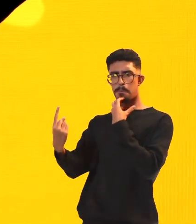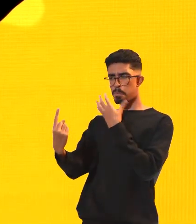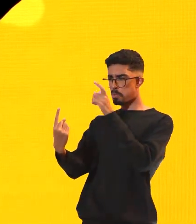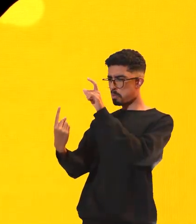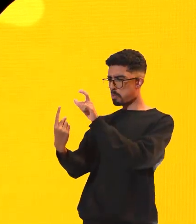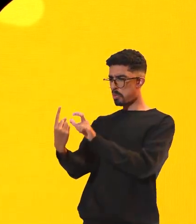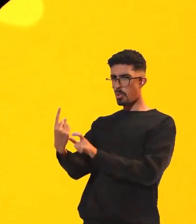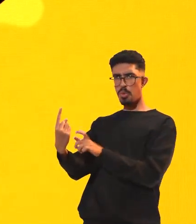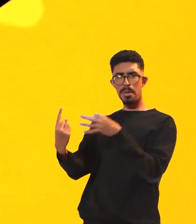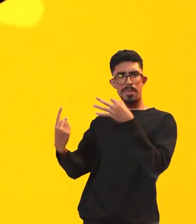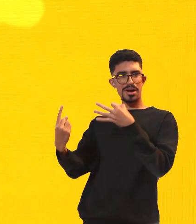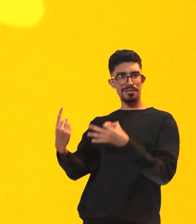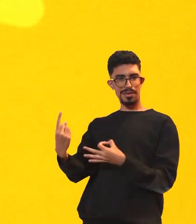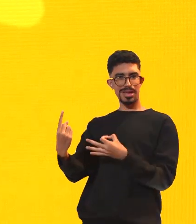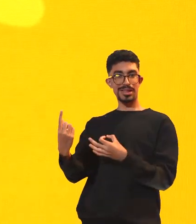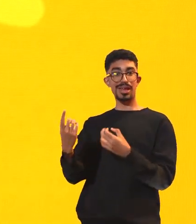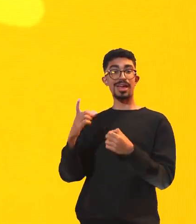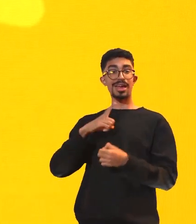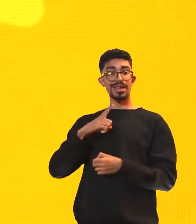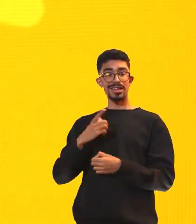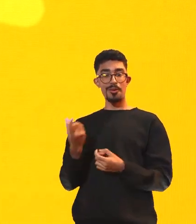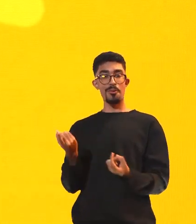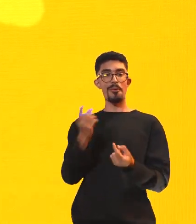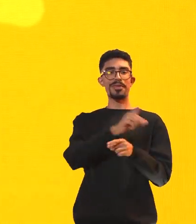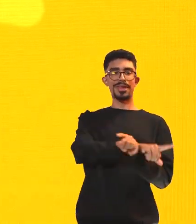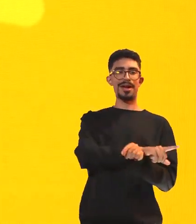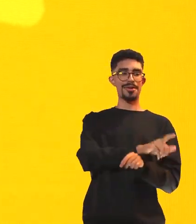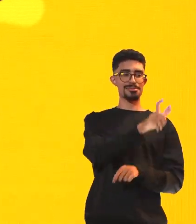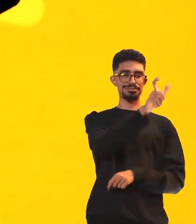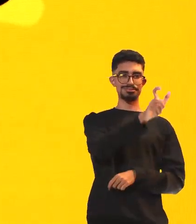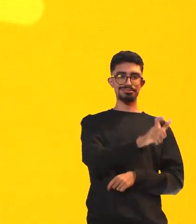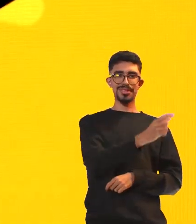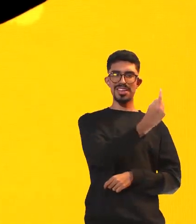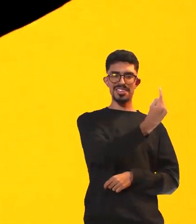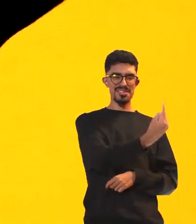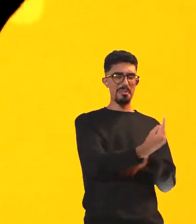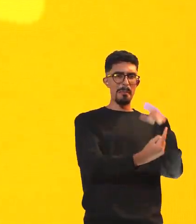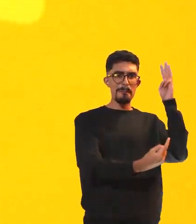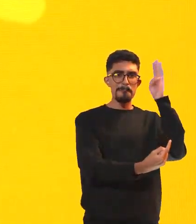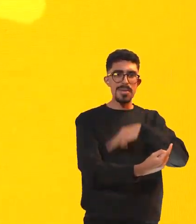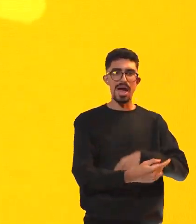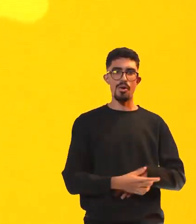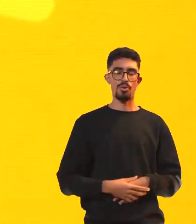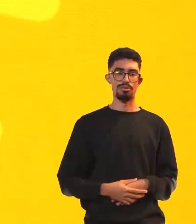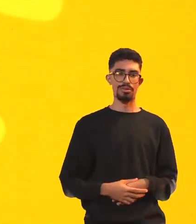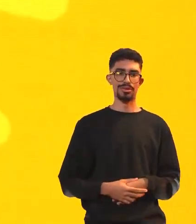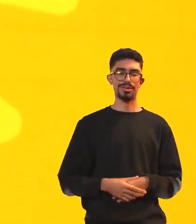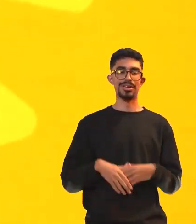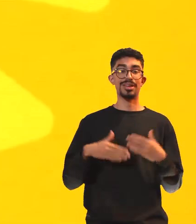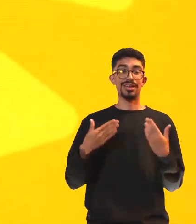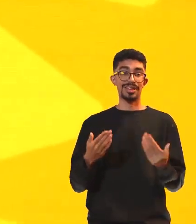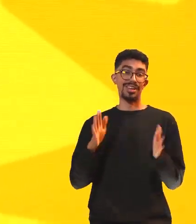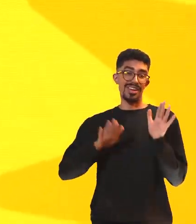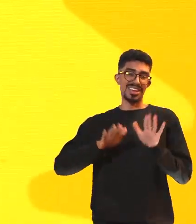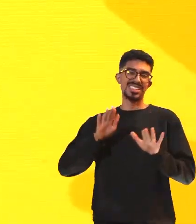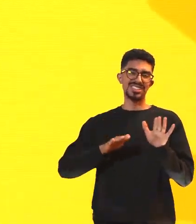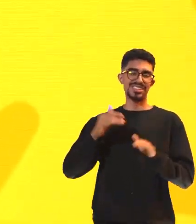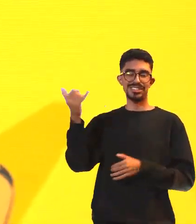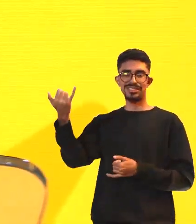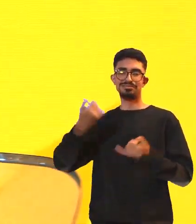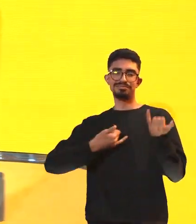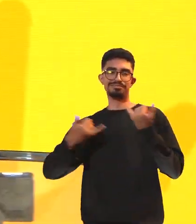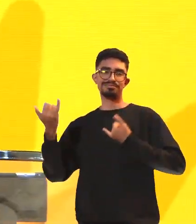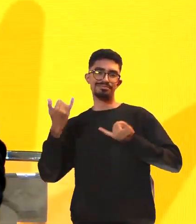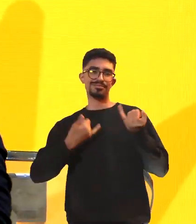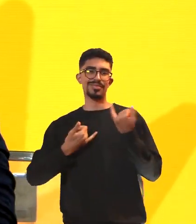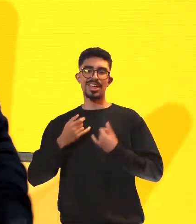demais. Então, a gente está tão acostumado a ouvir, isso é muito chato, você é quadrado, essa pessoa aqui é sem